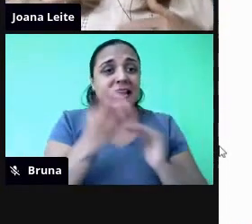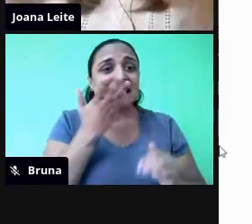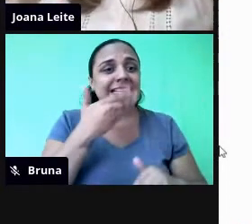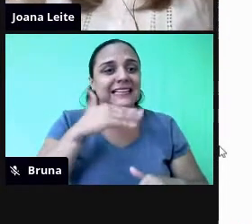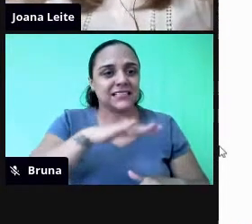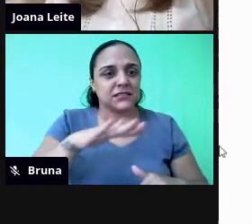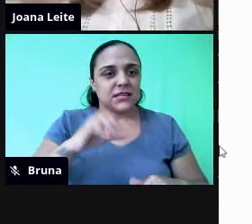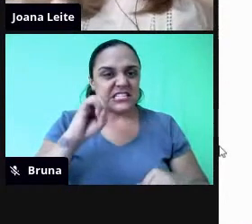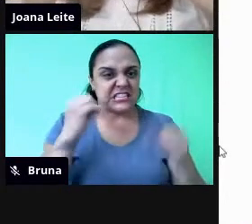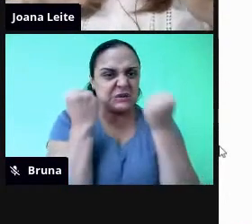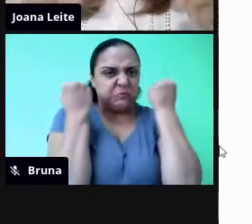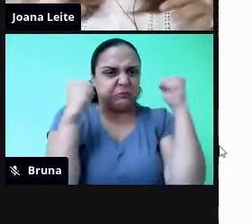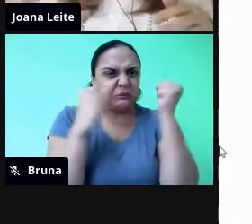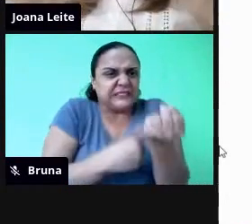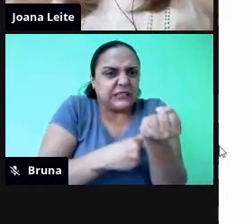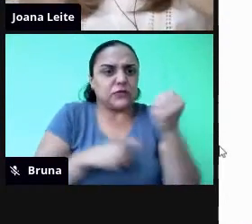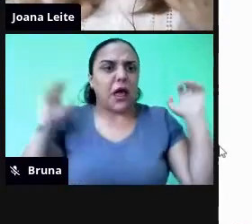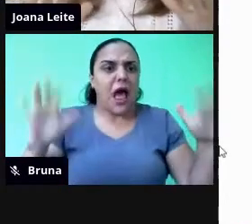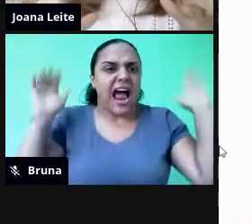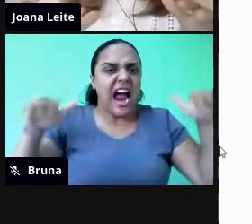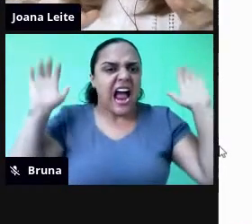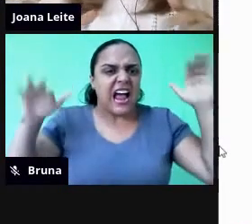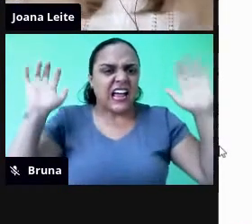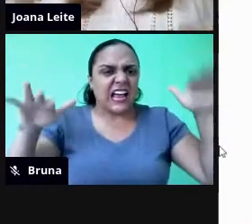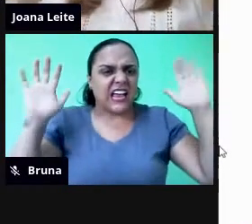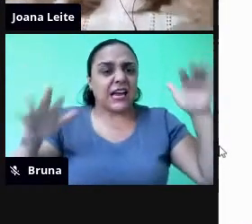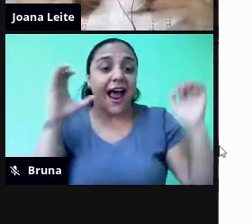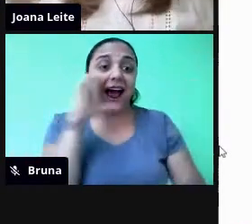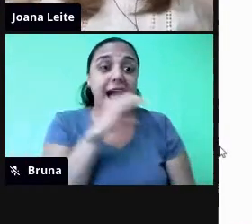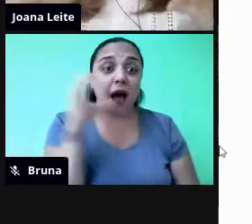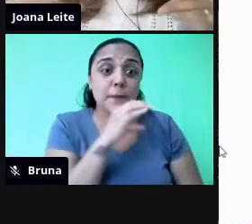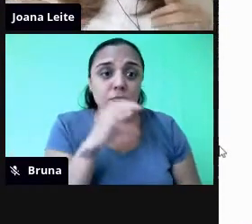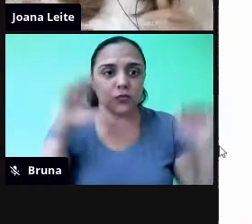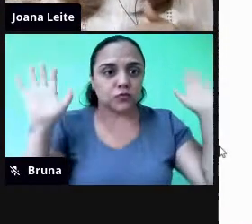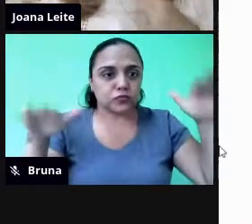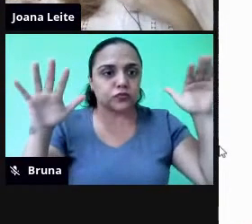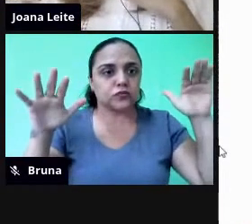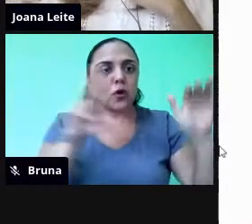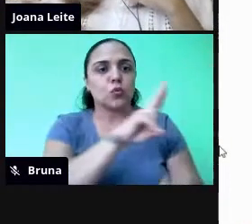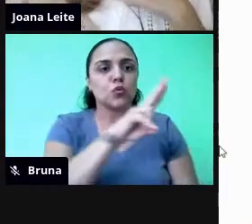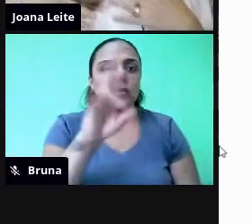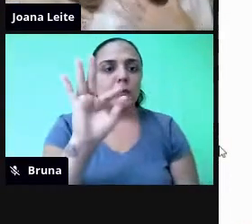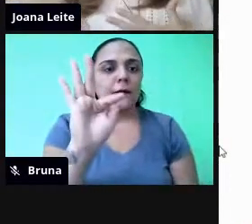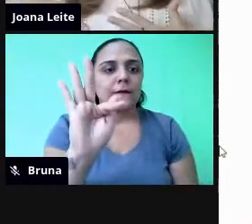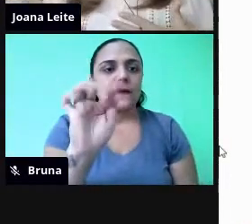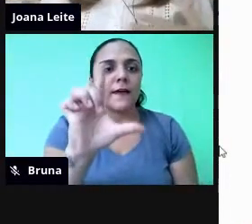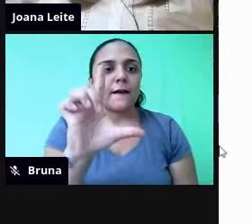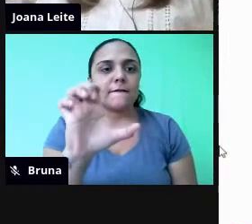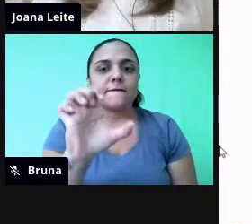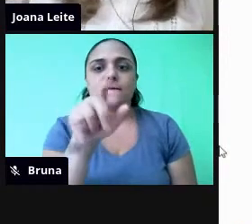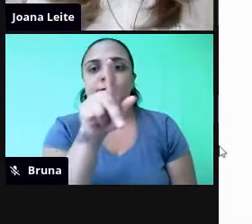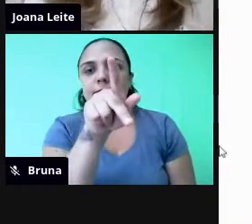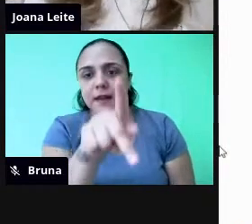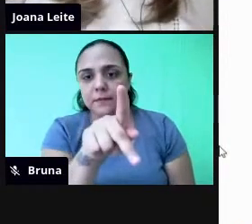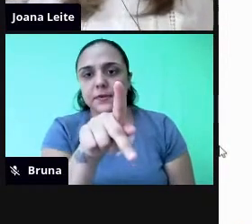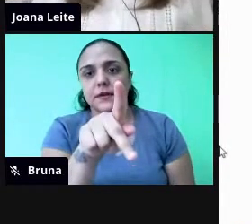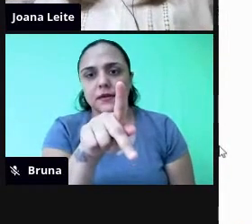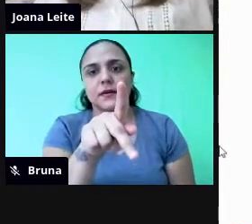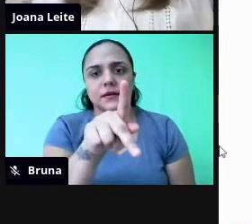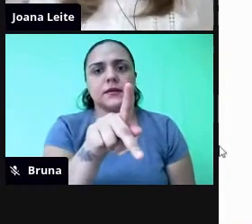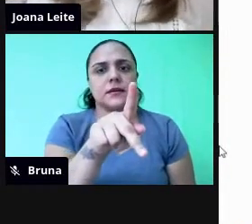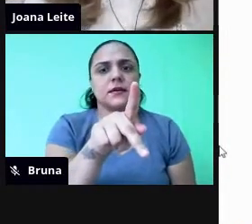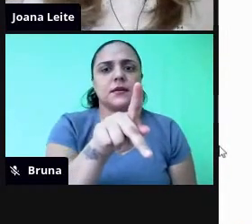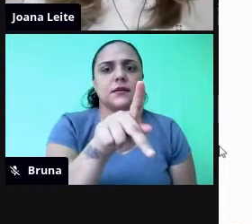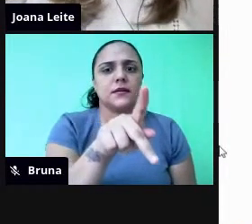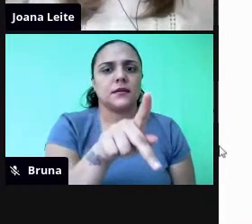está eufórica, e ela balança os braços muito rapidamente, né? Aí a gente chama de flapping. O movimento do corpo, então, às vezes, o corpo não consegue